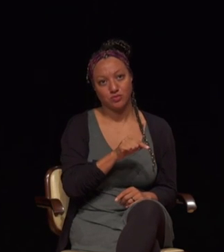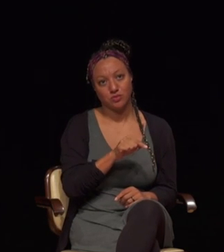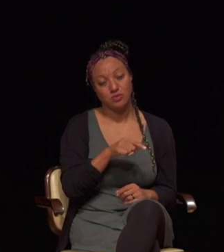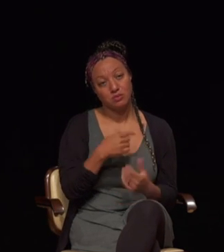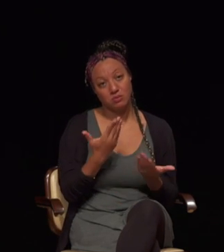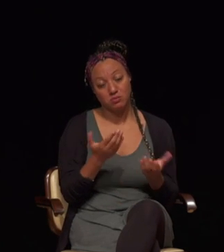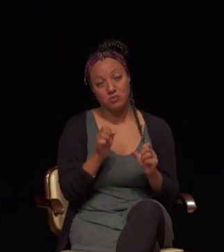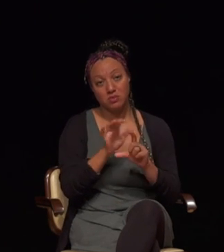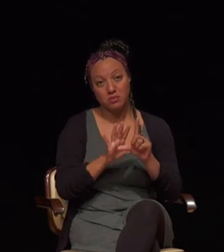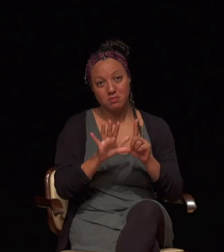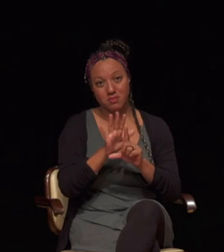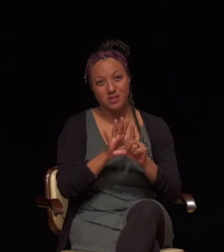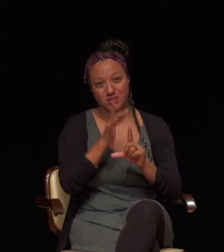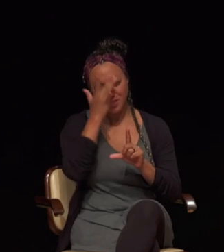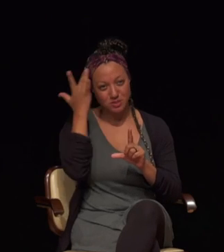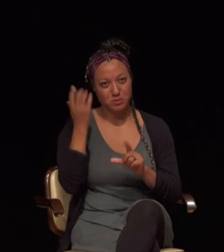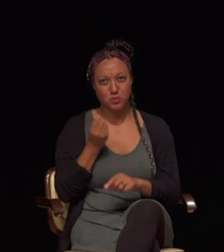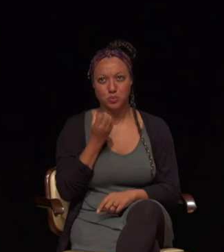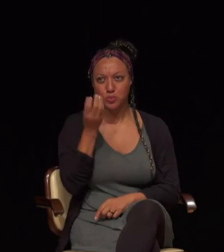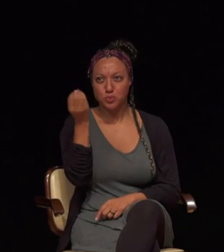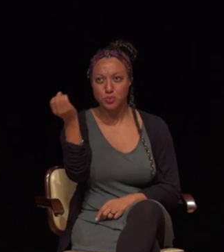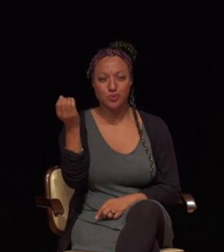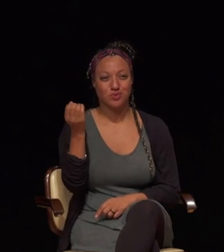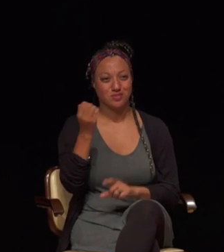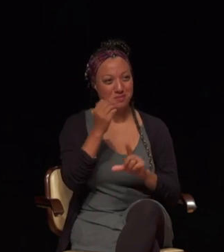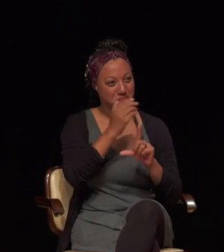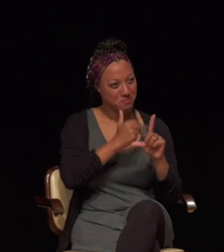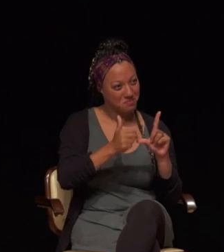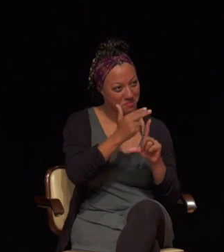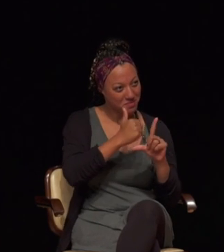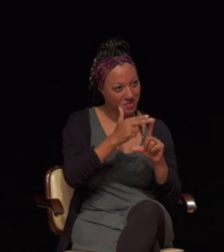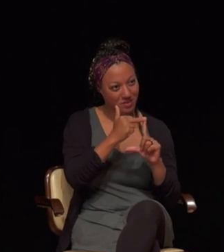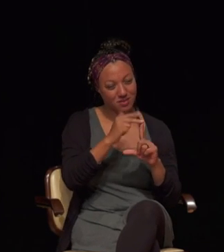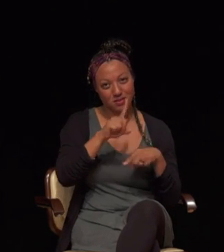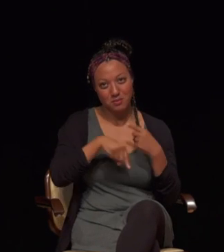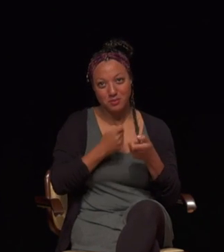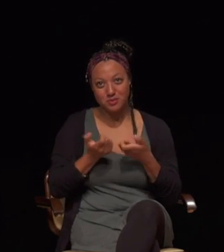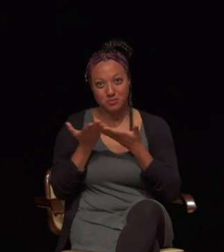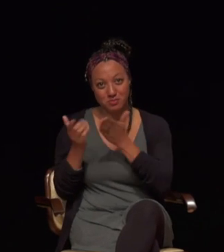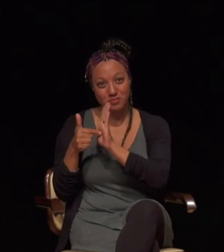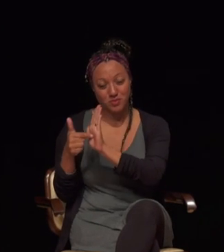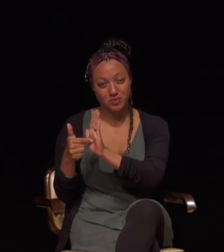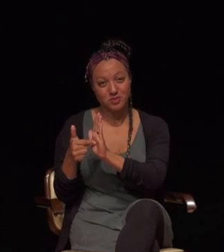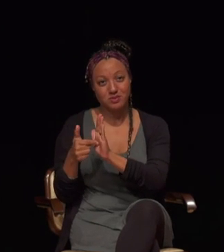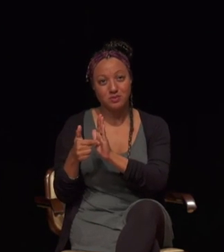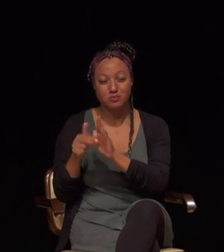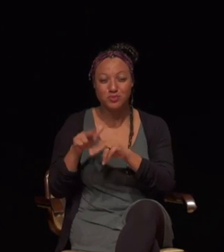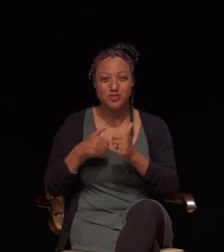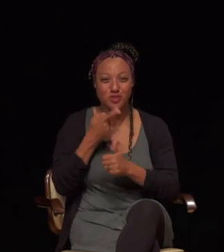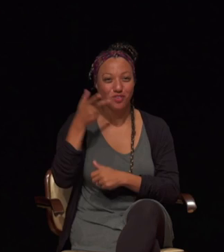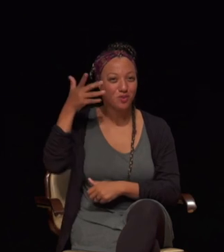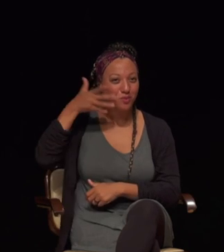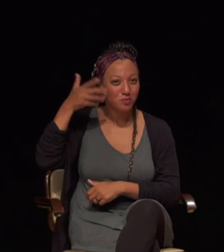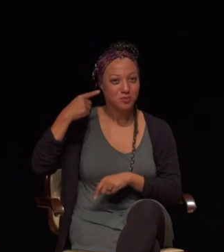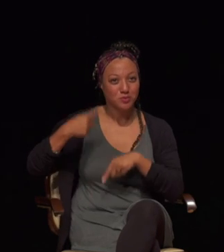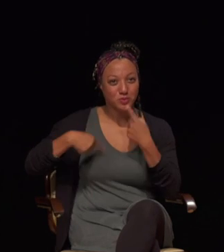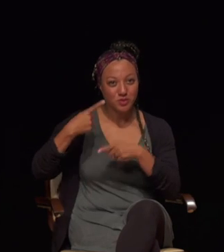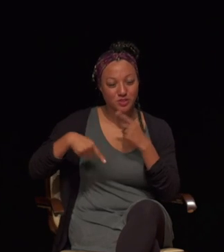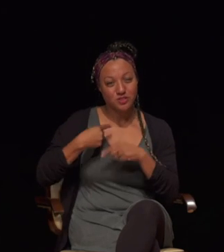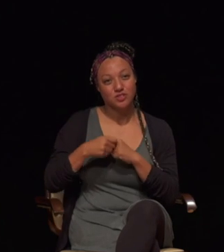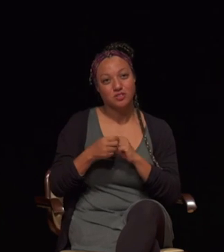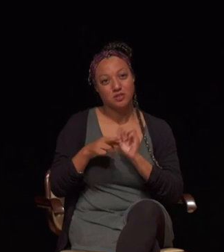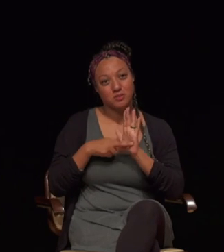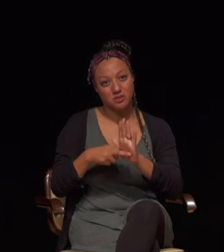imagem que esses Viajantes nos devolvem essa por isso que eu falei no começo da minha palestra em políticas de representação visual que é essa